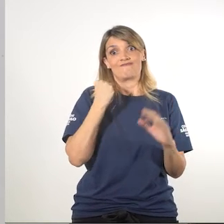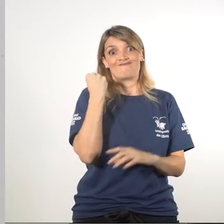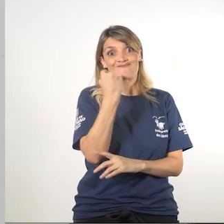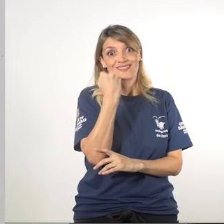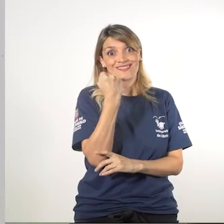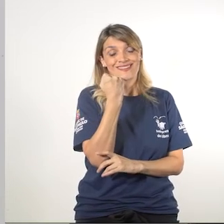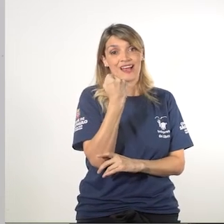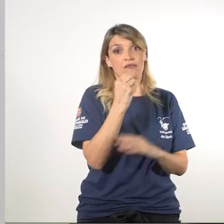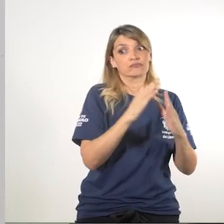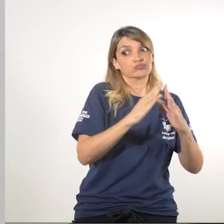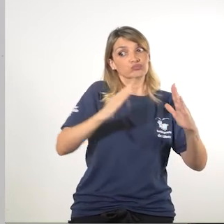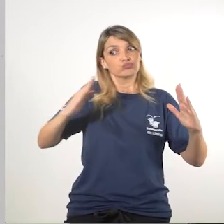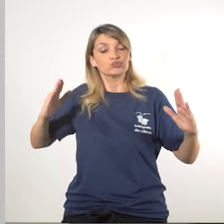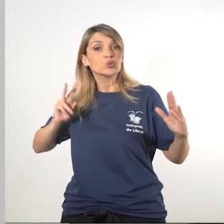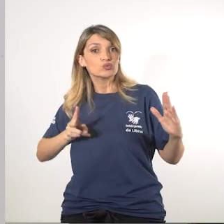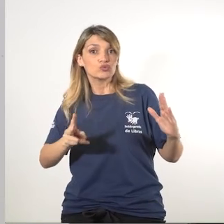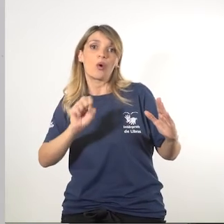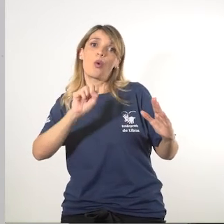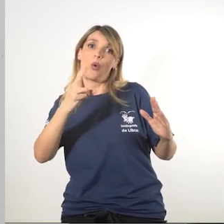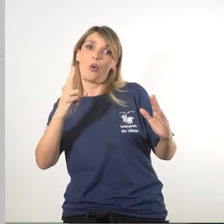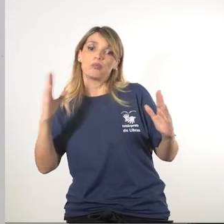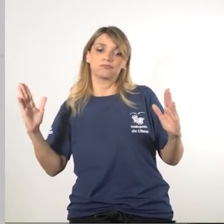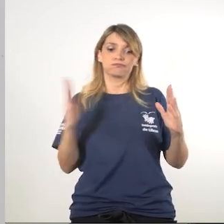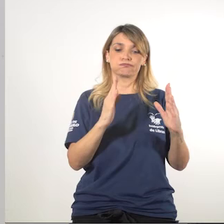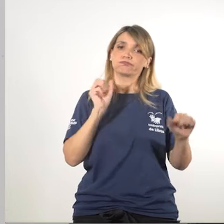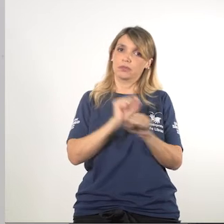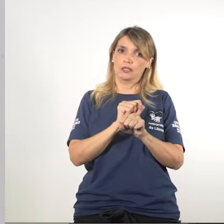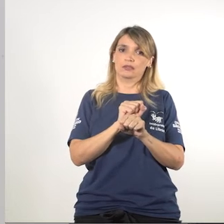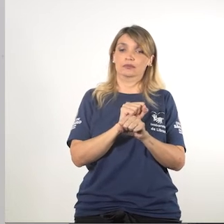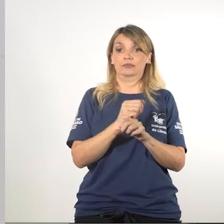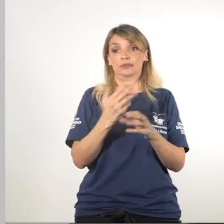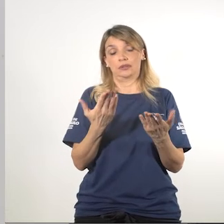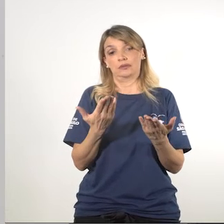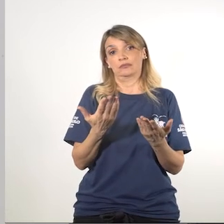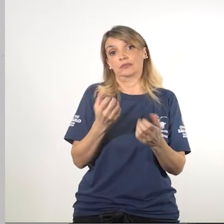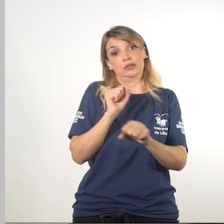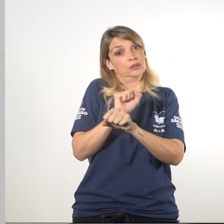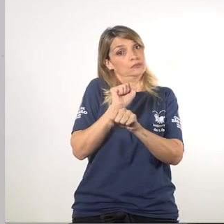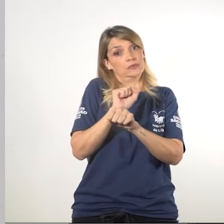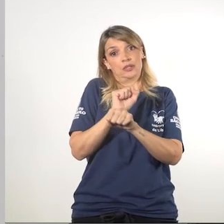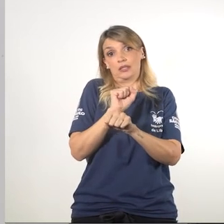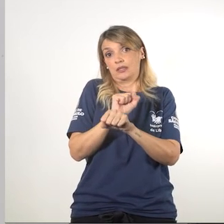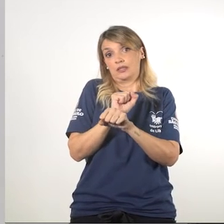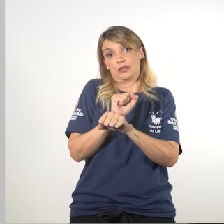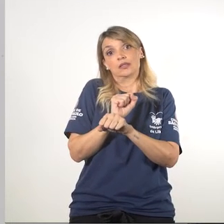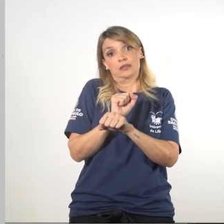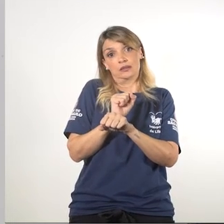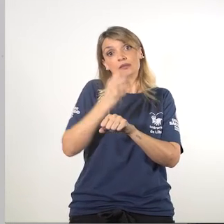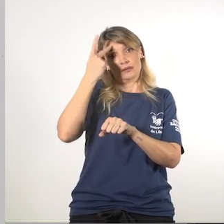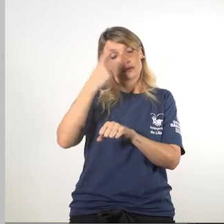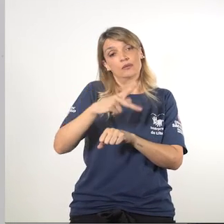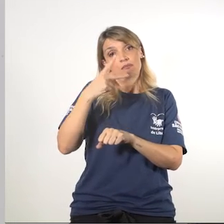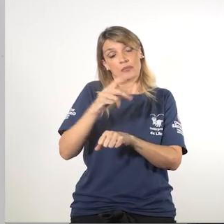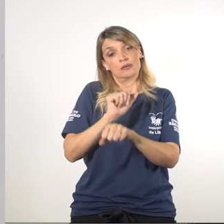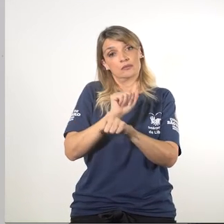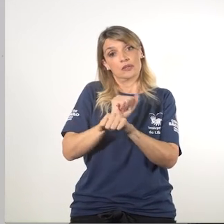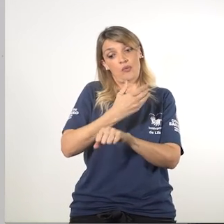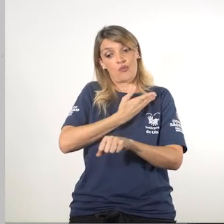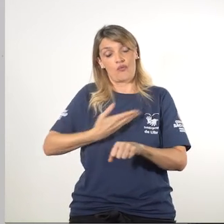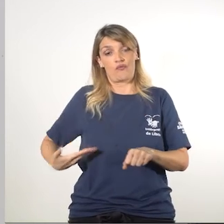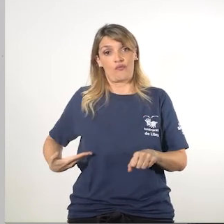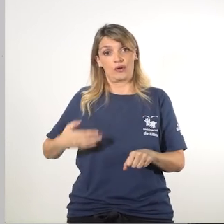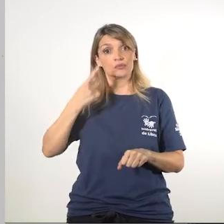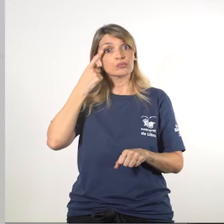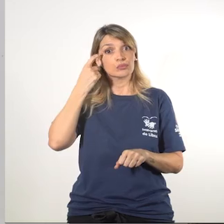adotar esta ou aquela providência. Então, o município aguarda a decisão do governo do